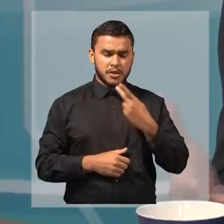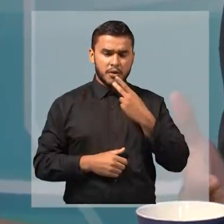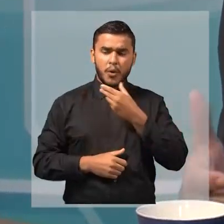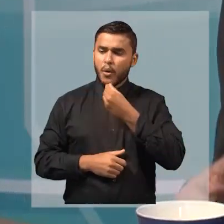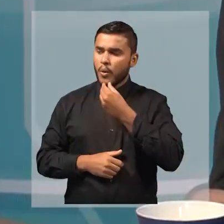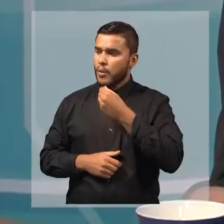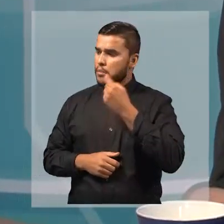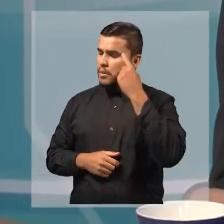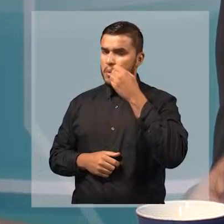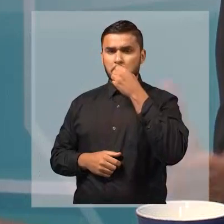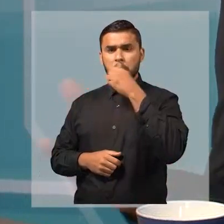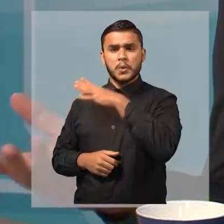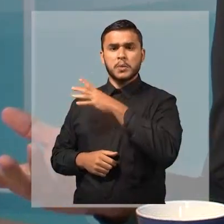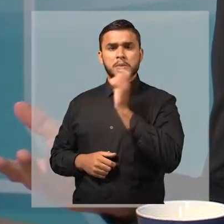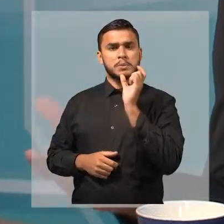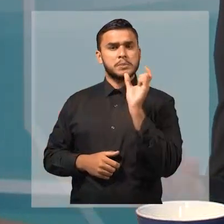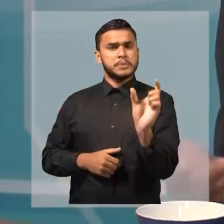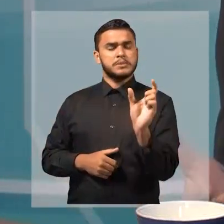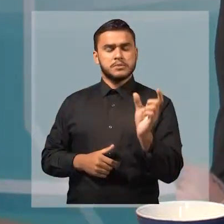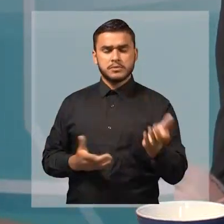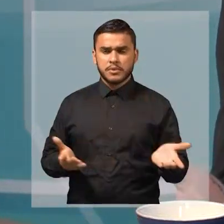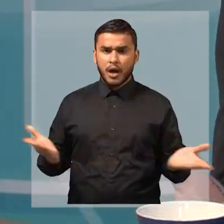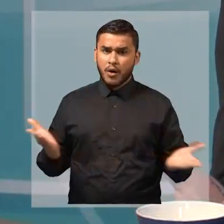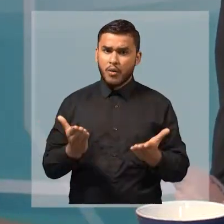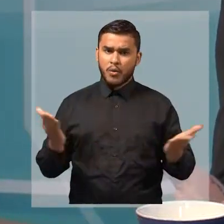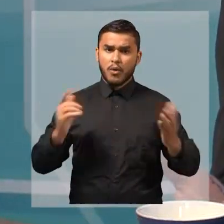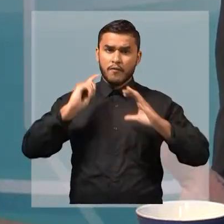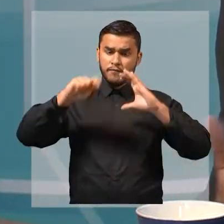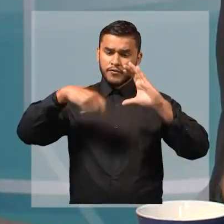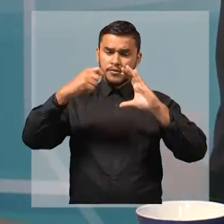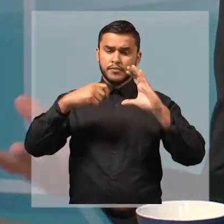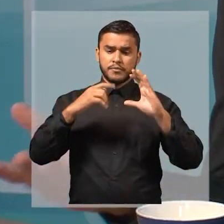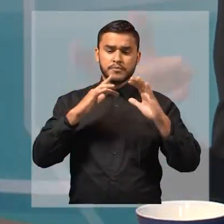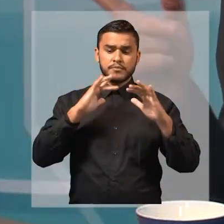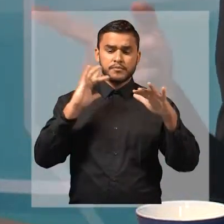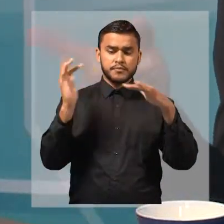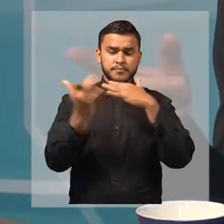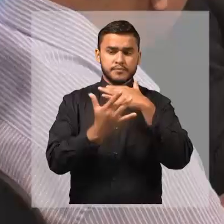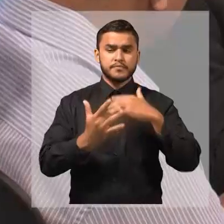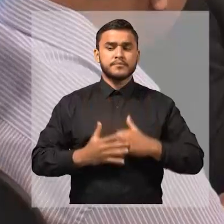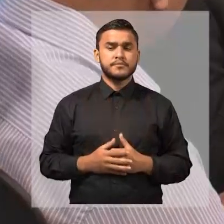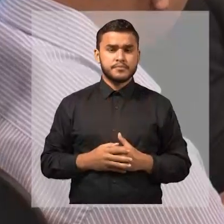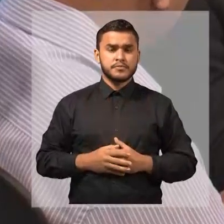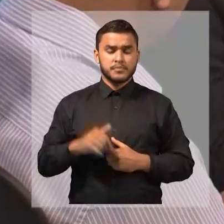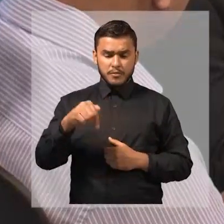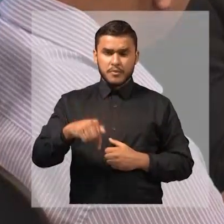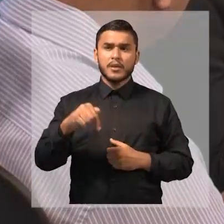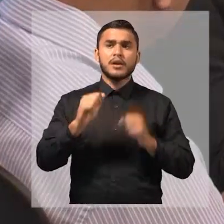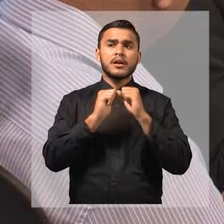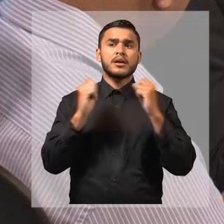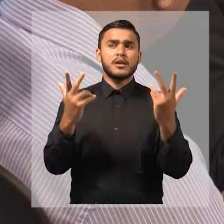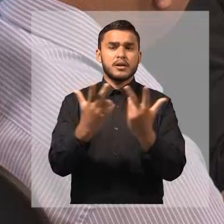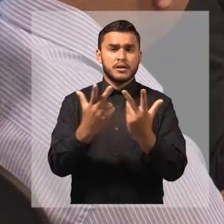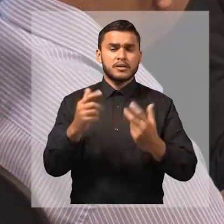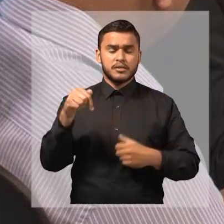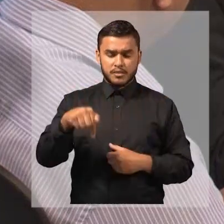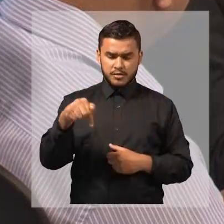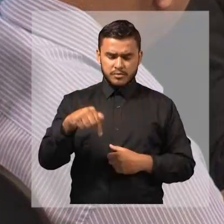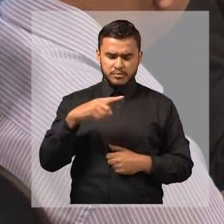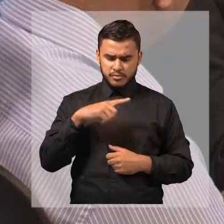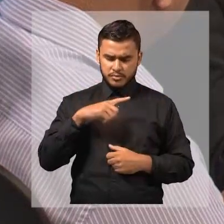sujeito está ali na... Essa coisa da mídia está um perigo, né, Arnaldo? Eu um dia desse, até aqui na Câmara, estava vendo uma solenidade e